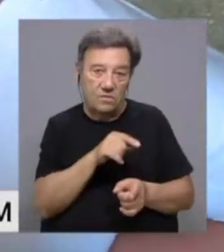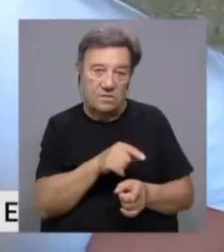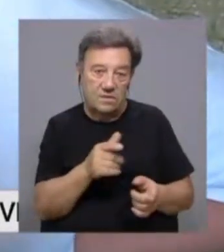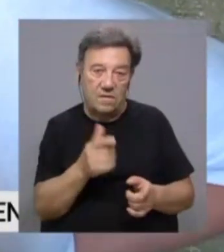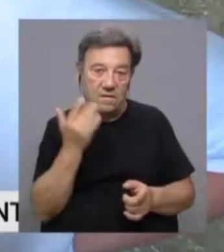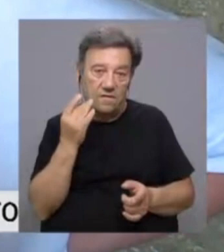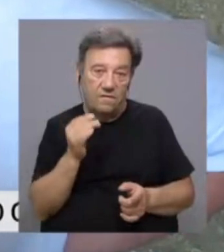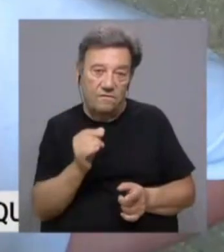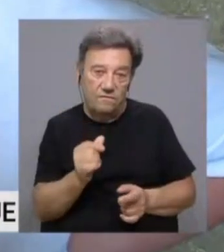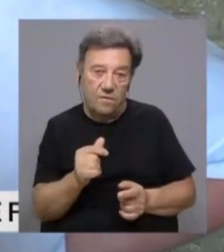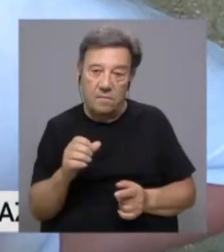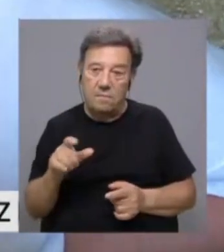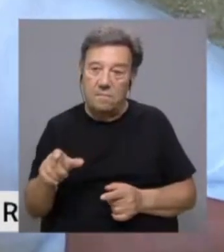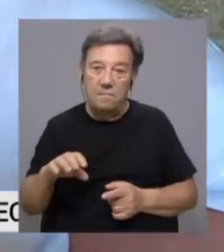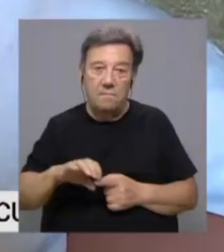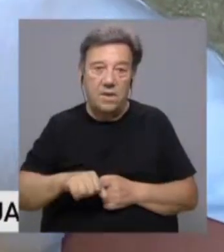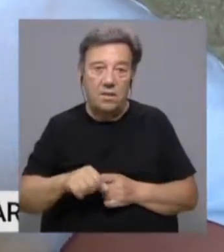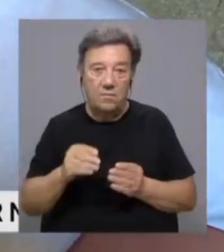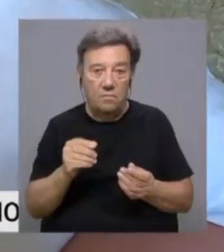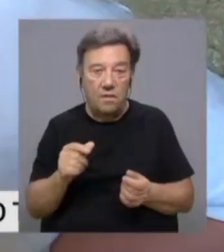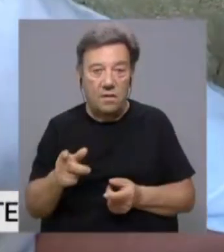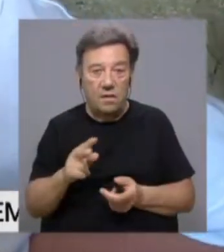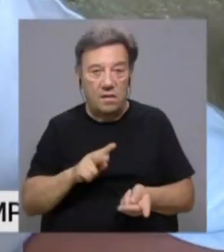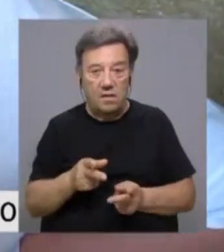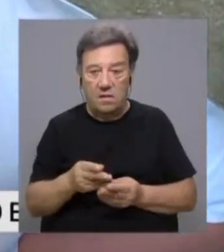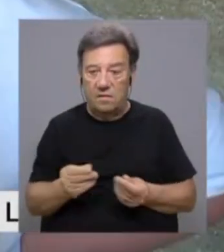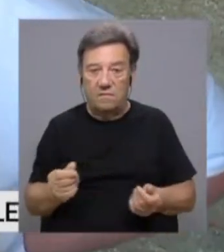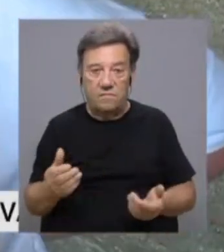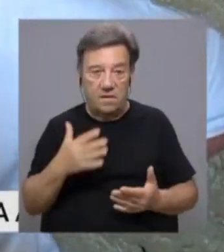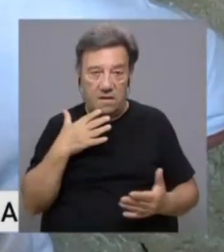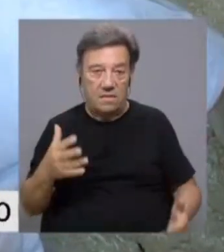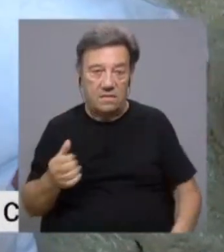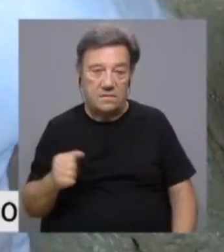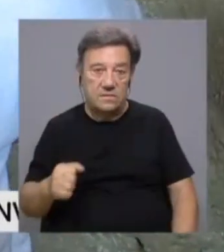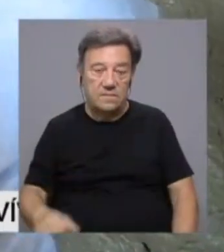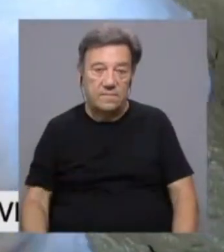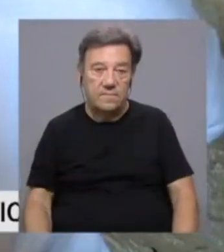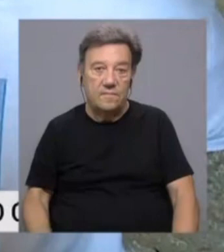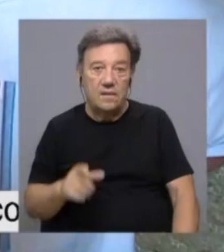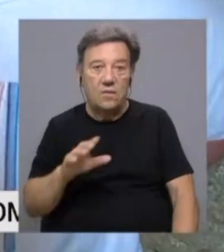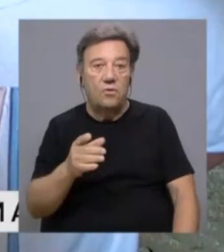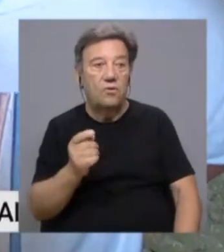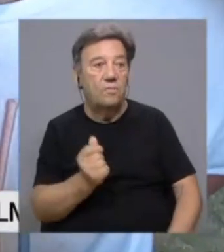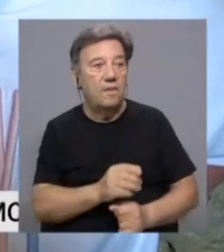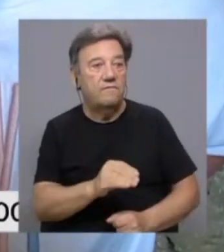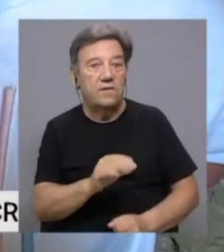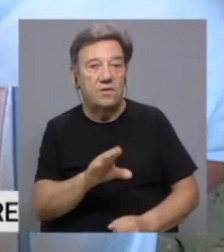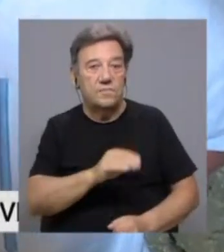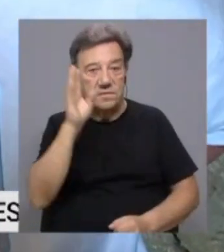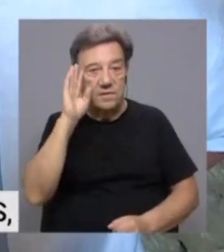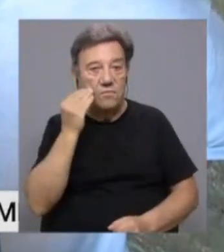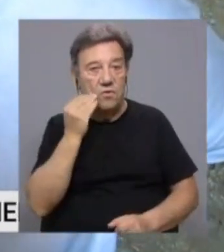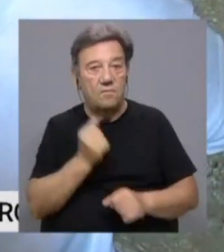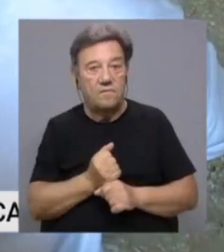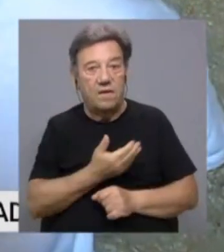fica fininho o milho? Sim. É uma transformação muito grande. Sim. Agora, quando compraste farinha no supermercado, já sabes como é que era